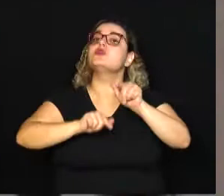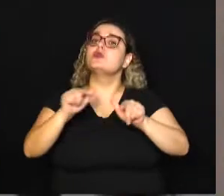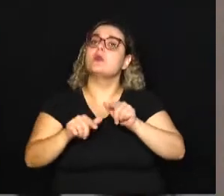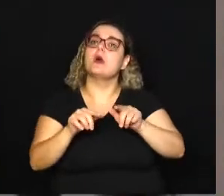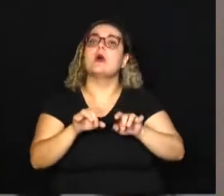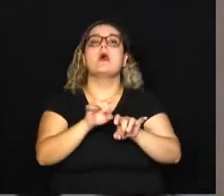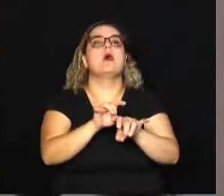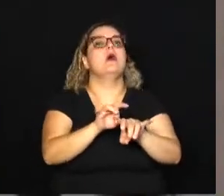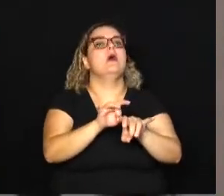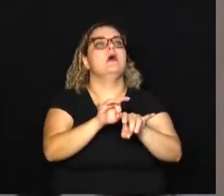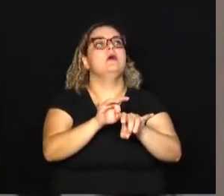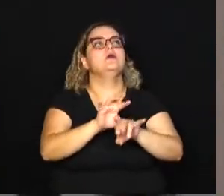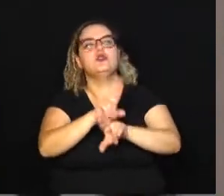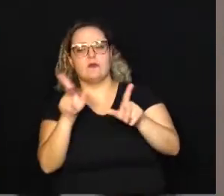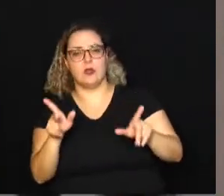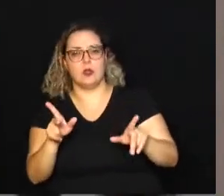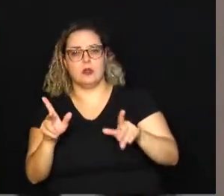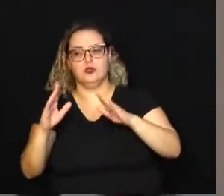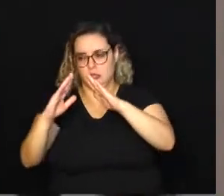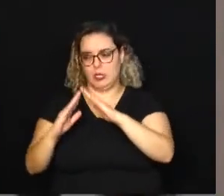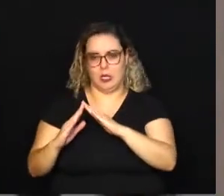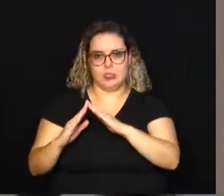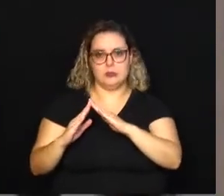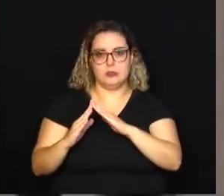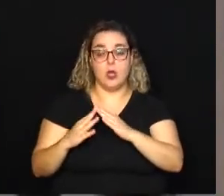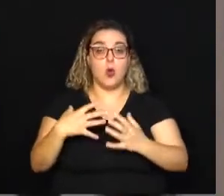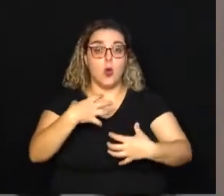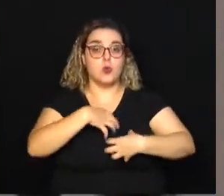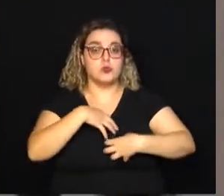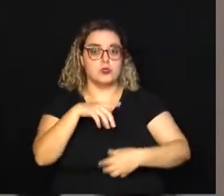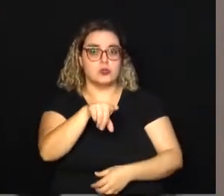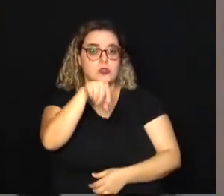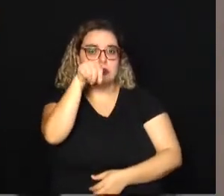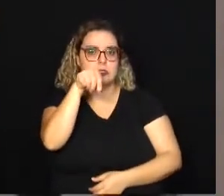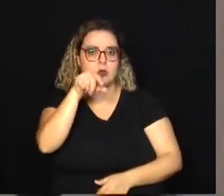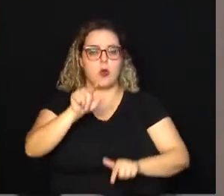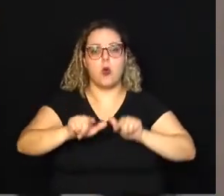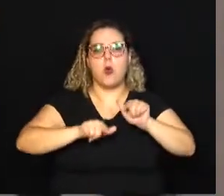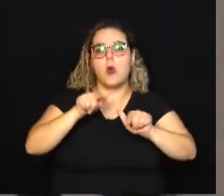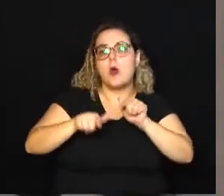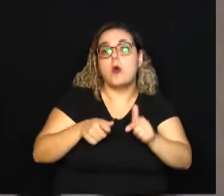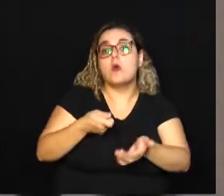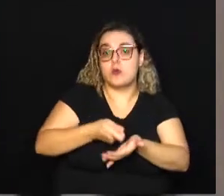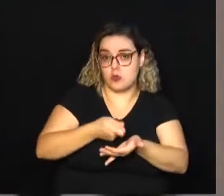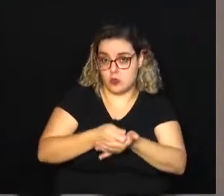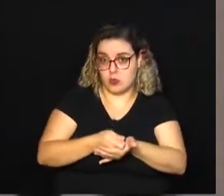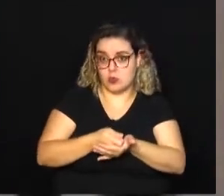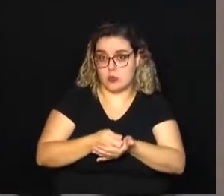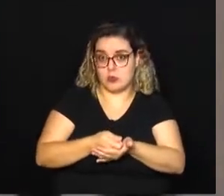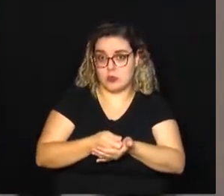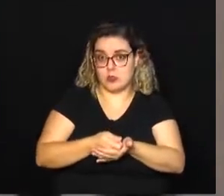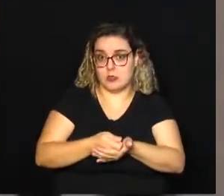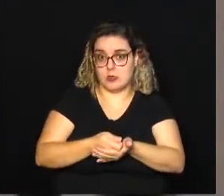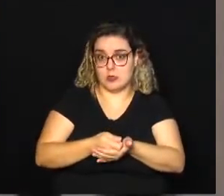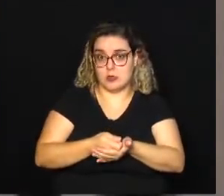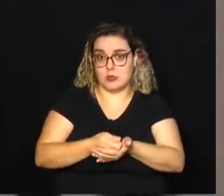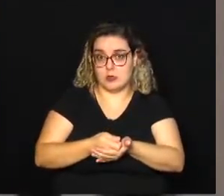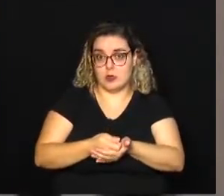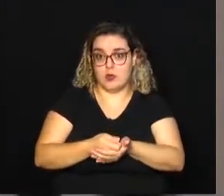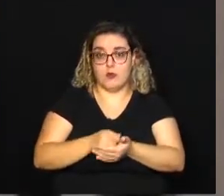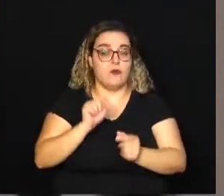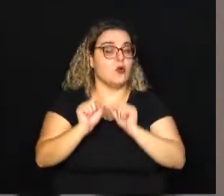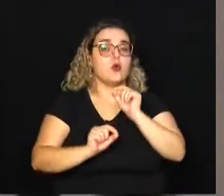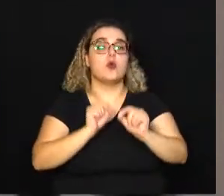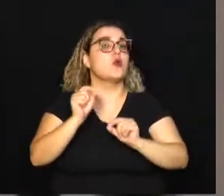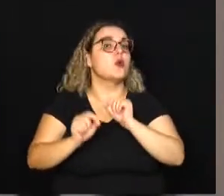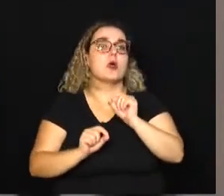remota, o modo que foi escolhido para que esse trabalho se efetivasse foi uma réplica